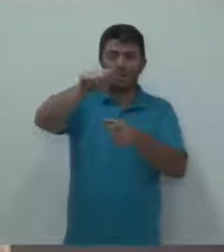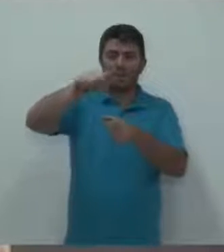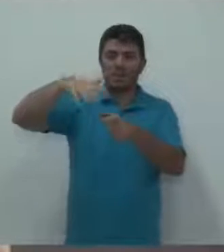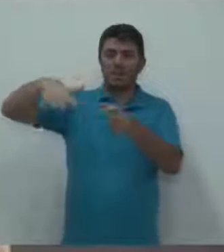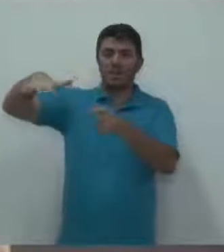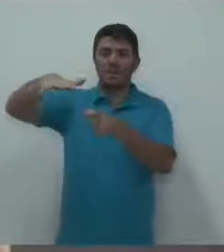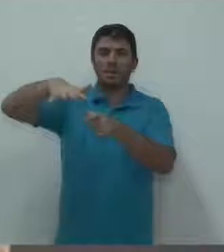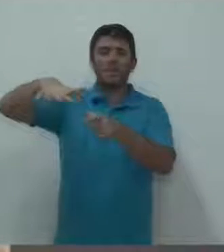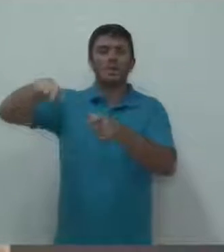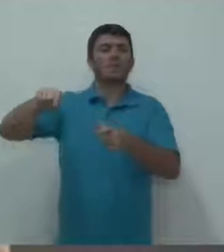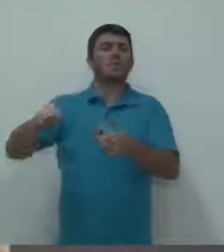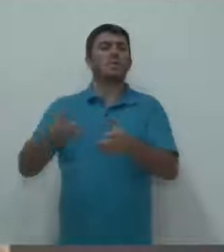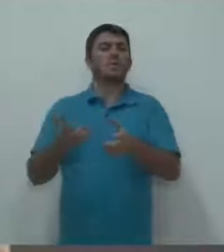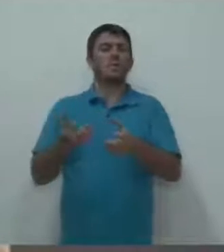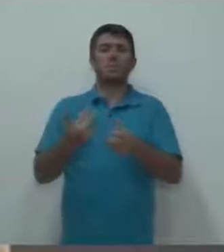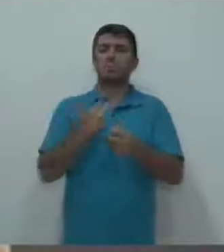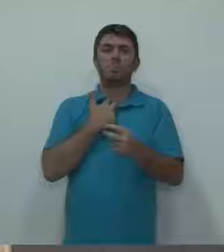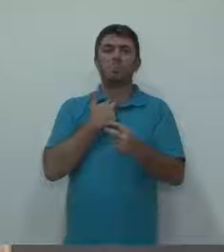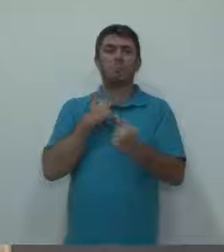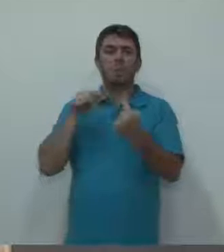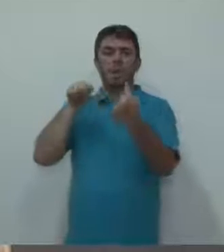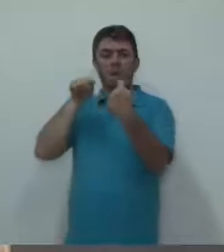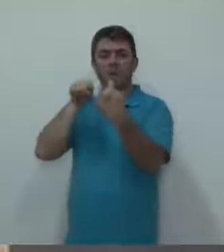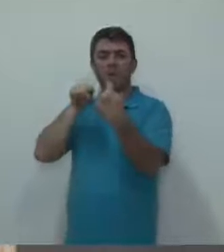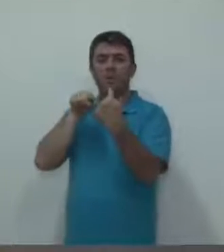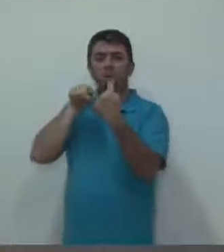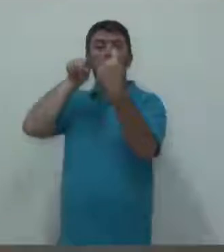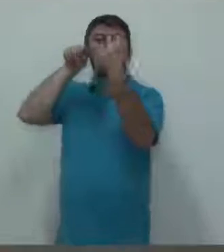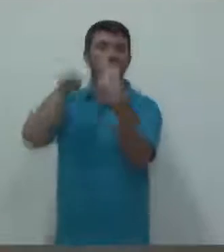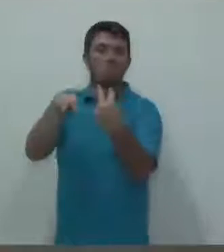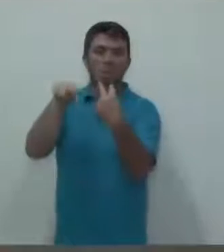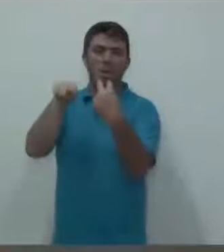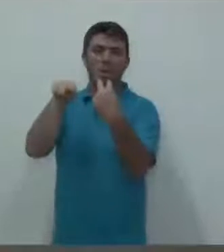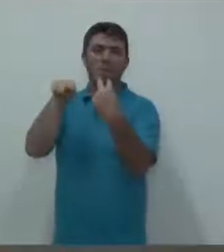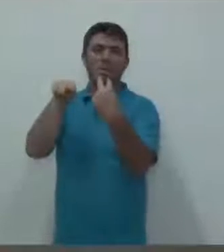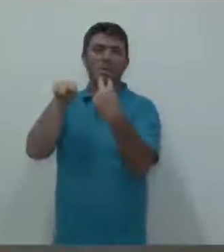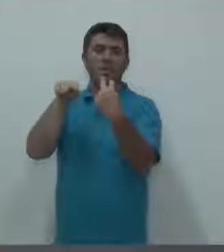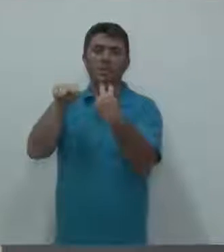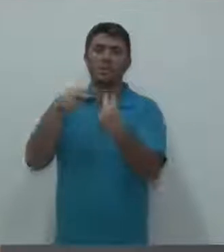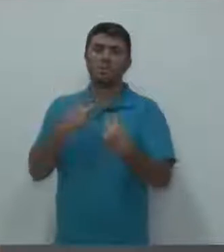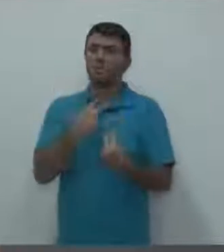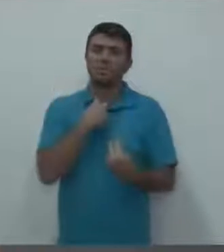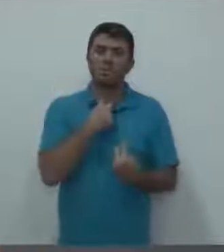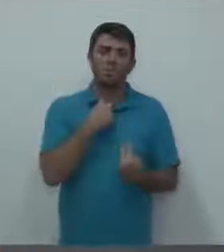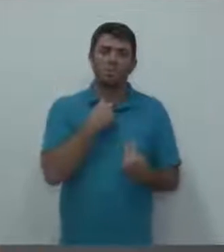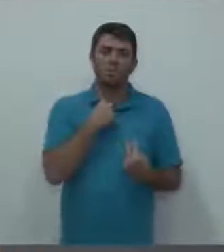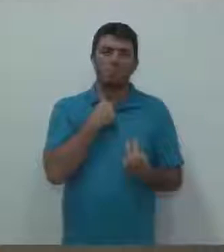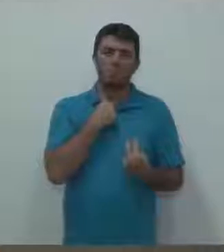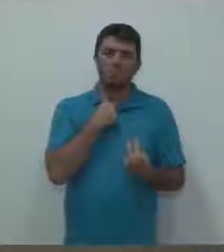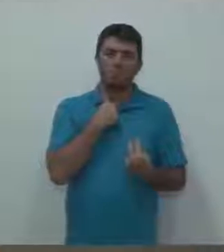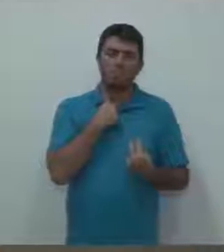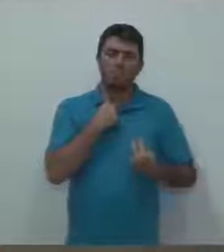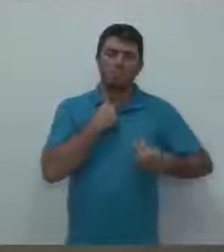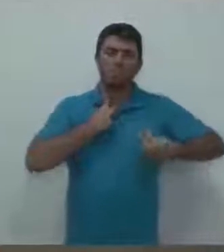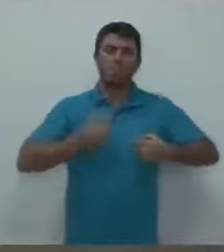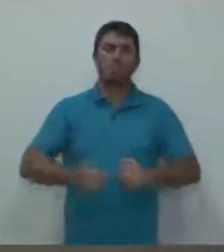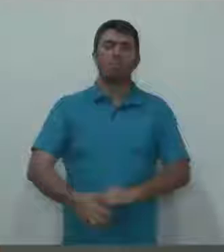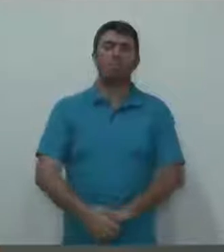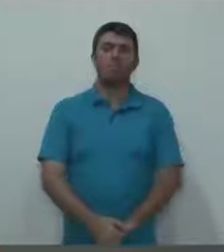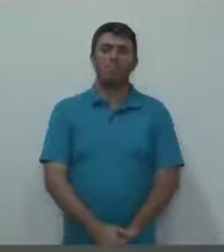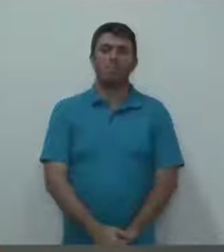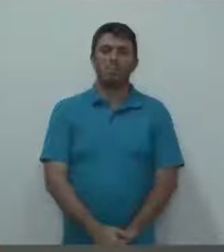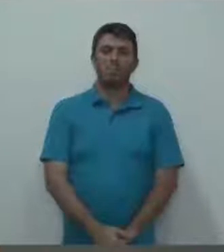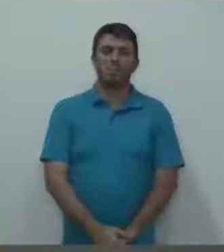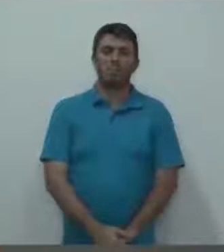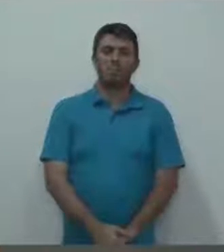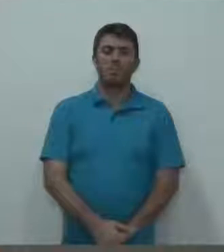fato, estabelecer duplicação, Ana, da via, que daí seriam 4 vias, né? Da Abrão Calil ou da Franco